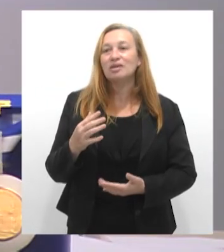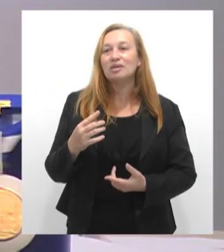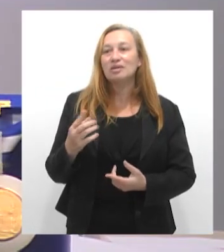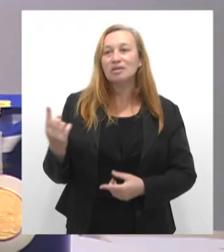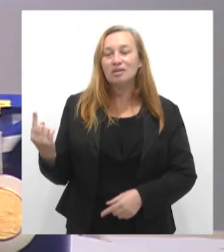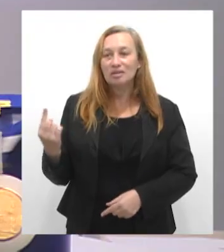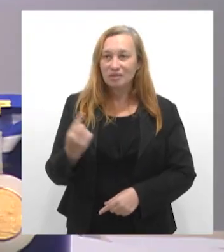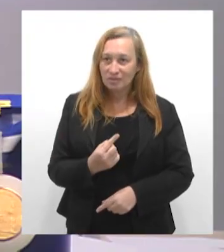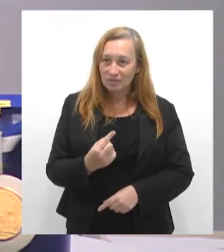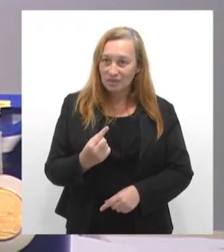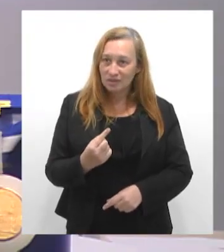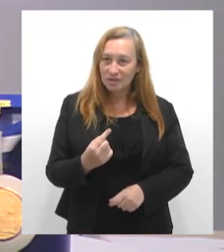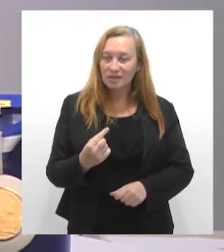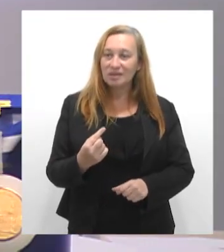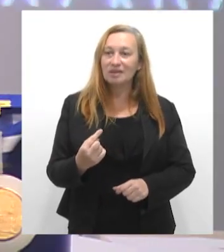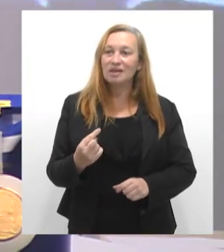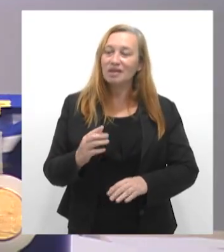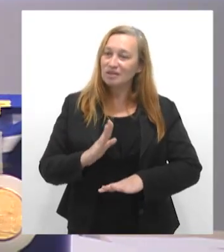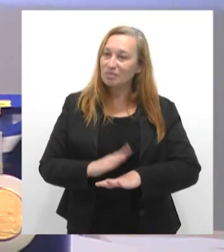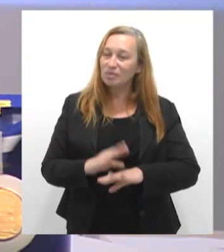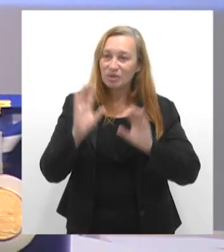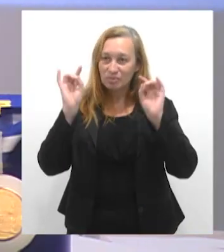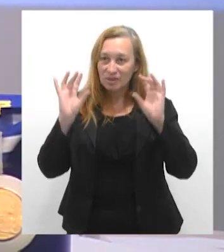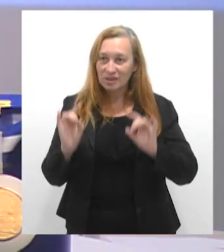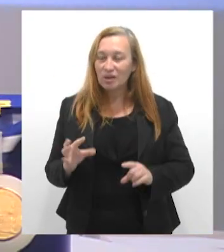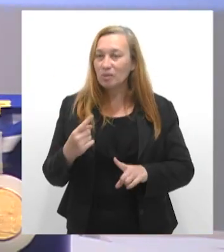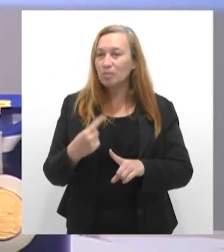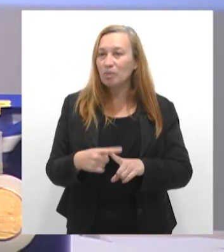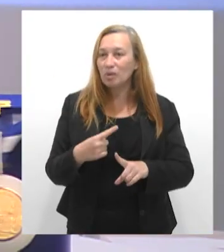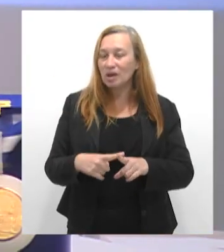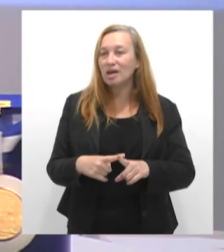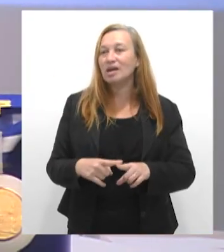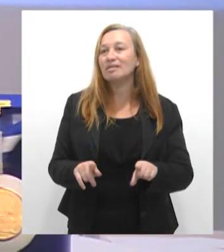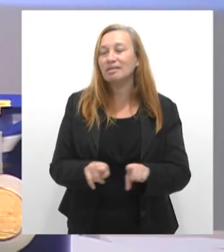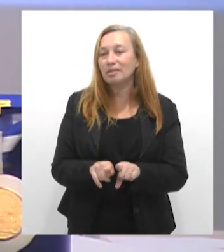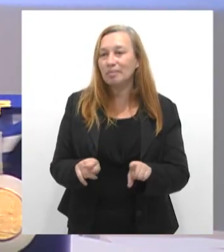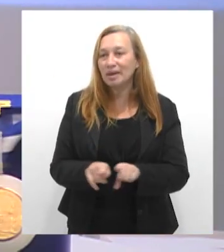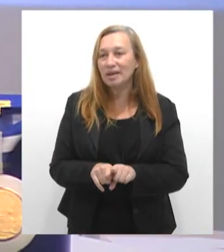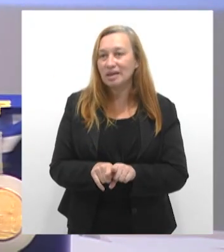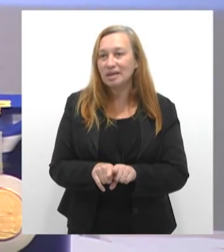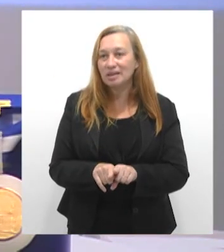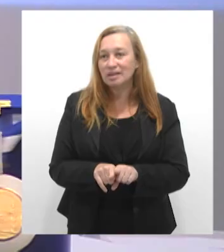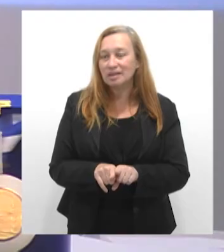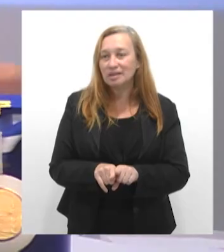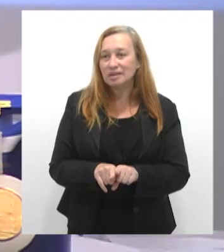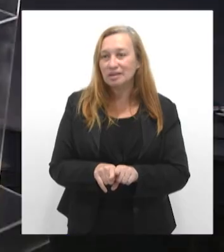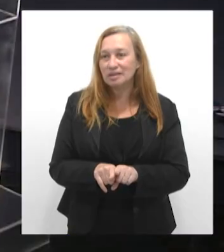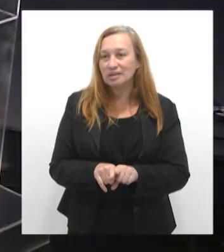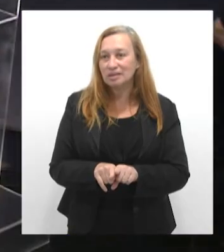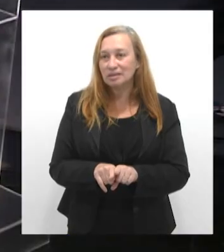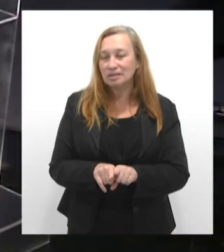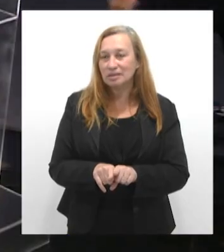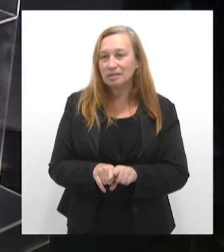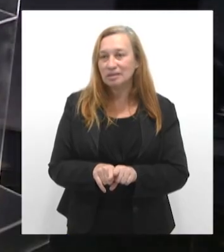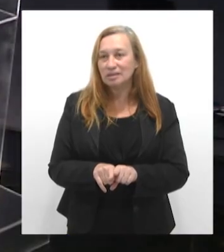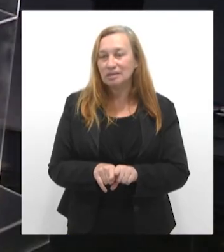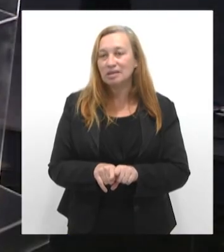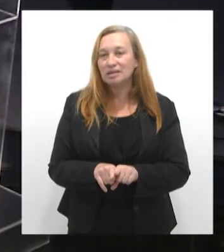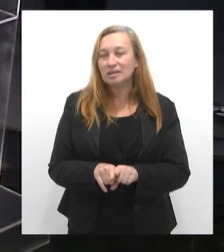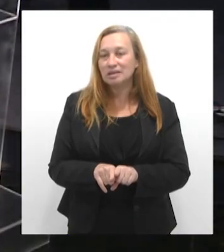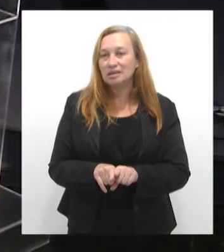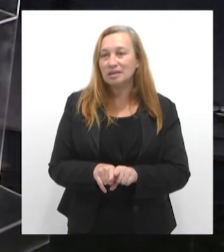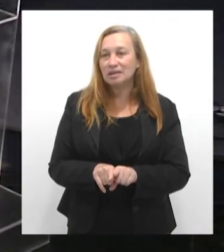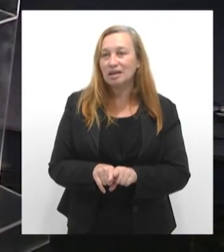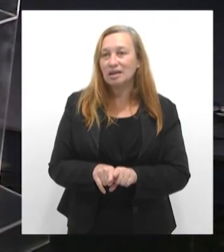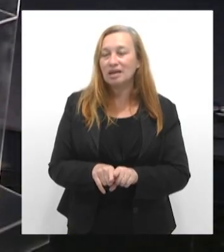vir a esse belo espetáculo, porque está cumprindo também a agenda do seu mandato.